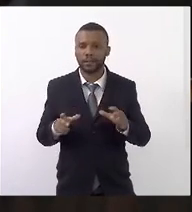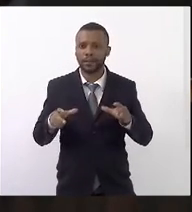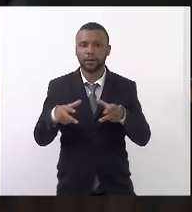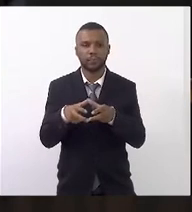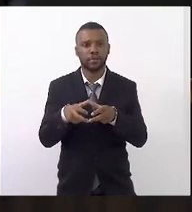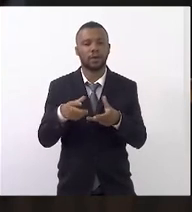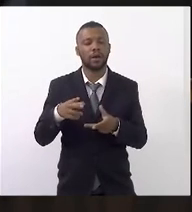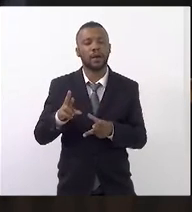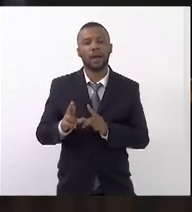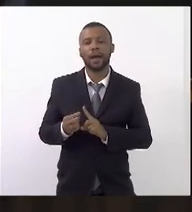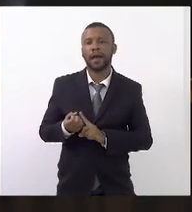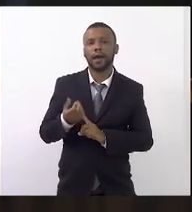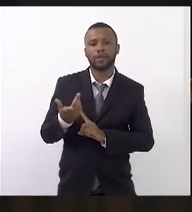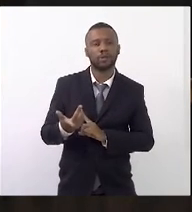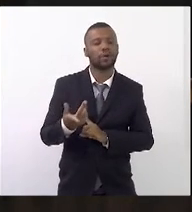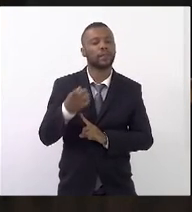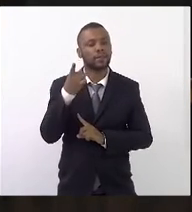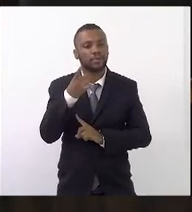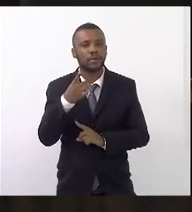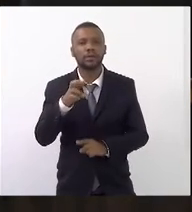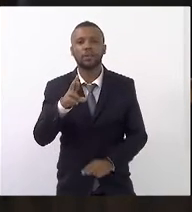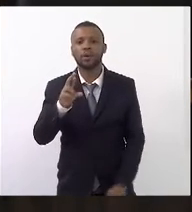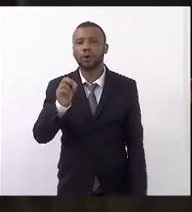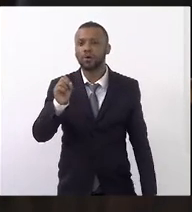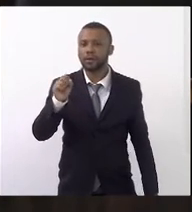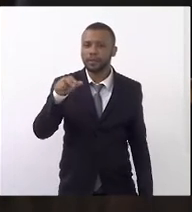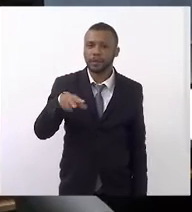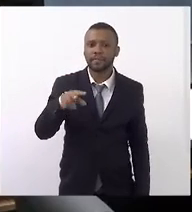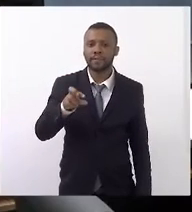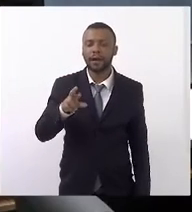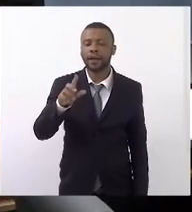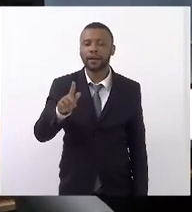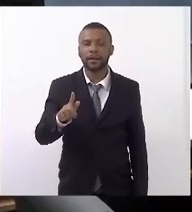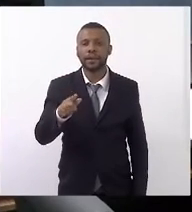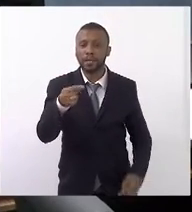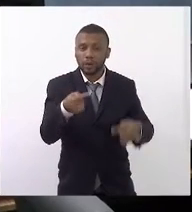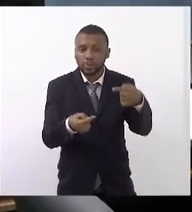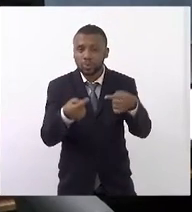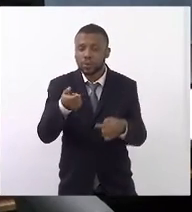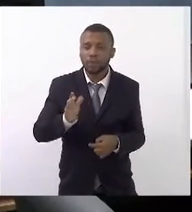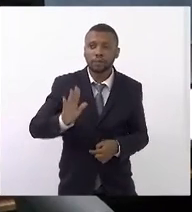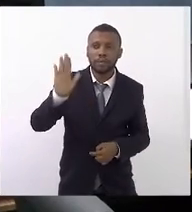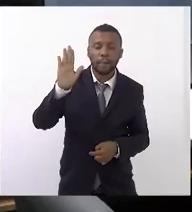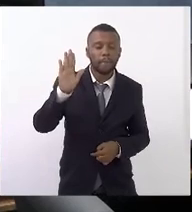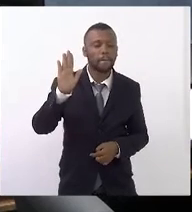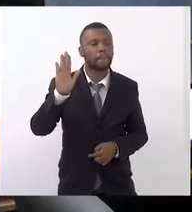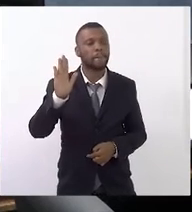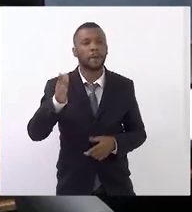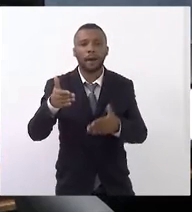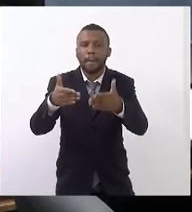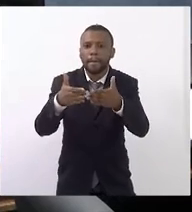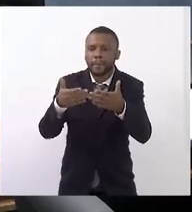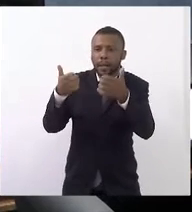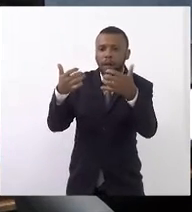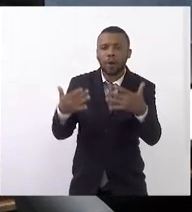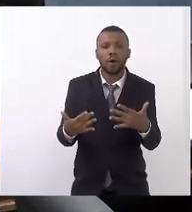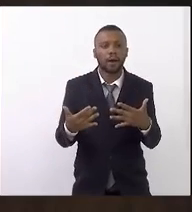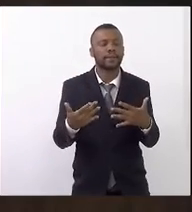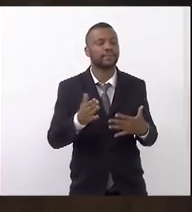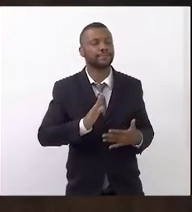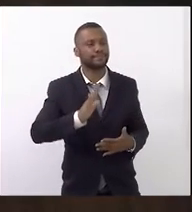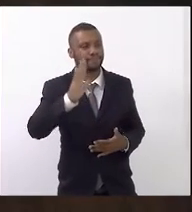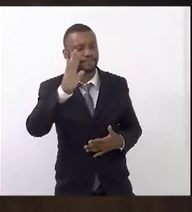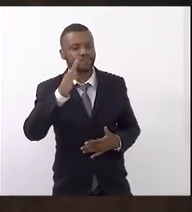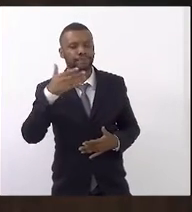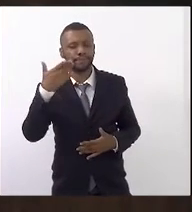deputado Rosenberg Reis. Em discussão. Não havendo quem queira discutir. Pela ordem, senhor presidente. Pela ordem, deputado Luiz Paulo. Gostaria